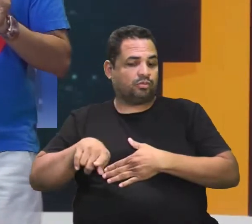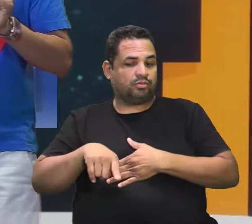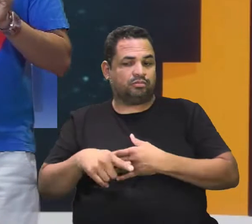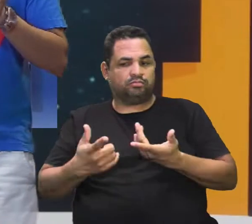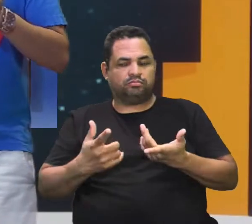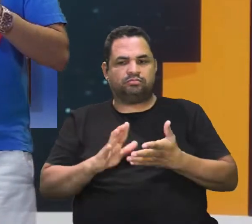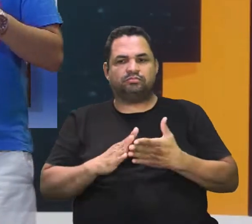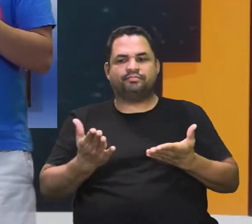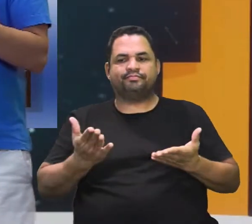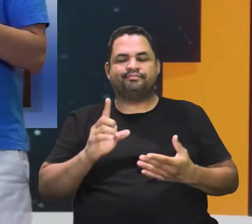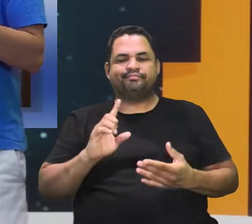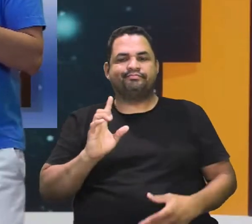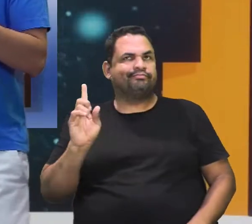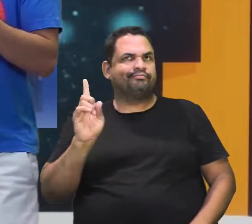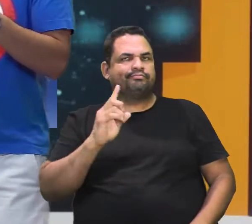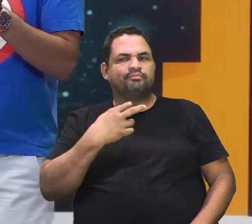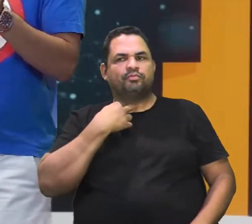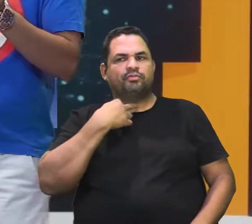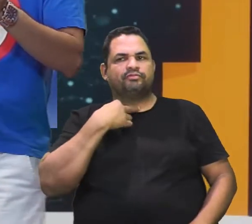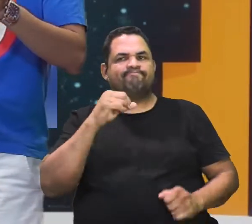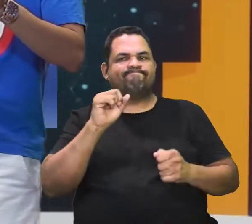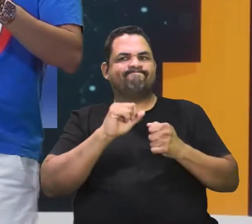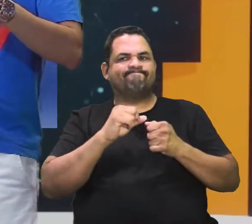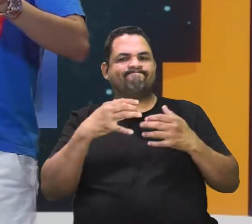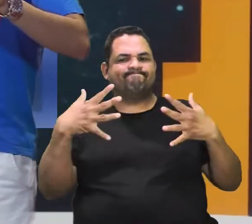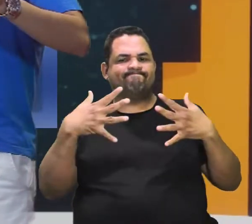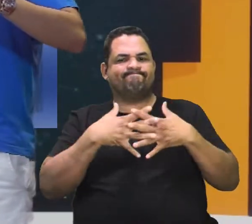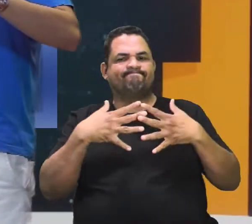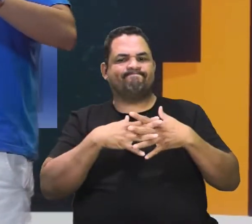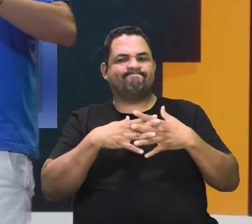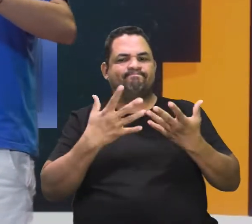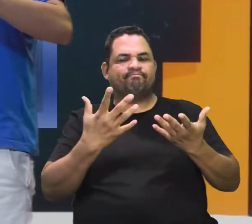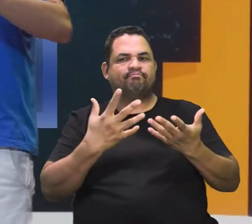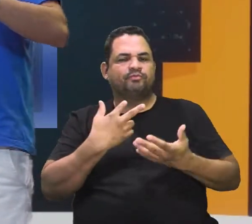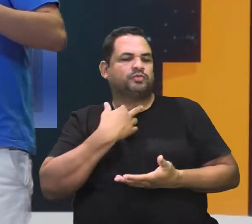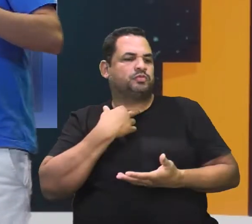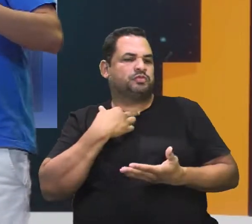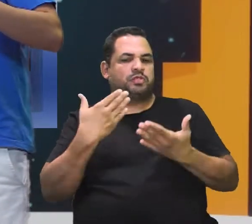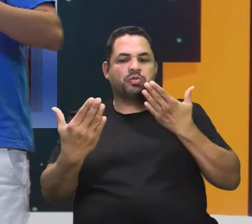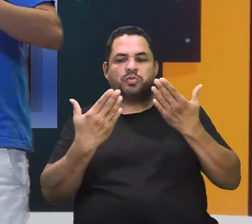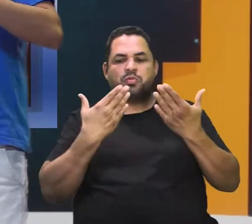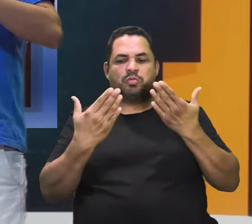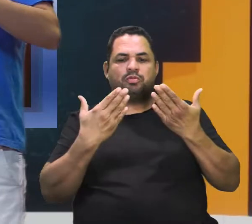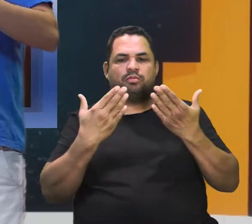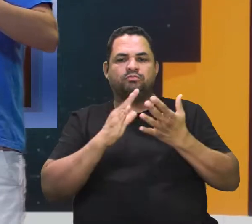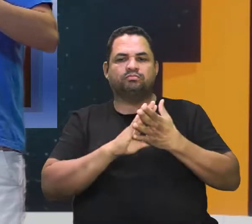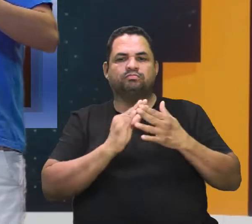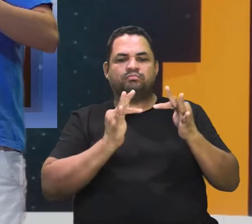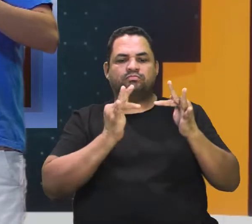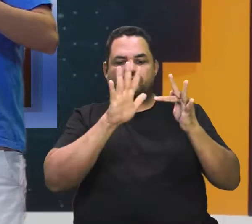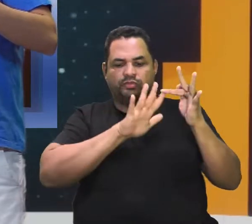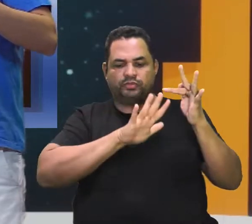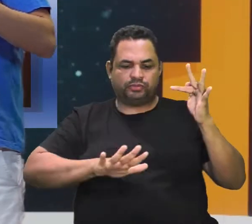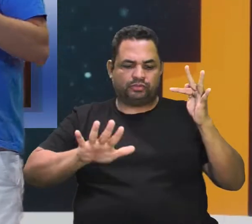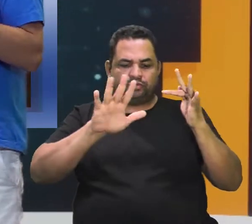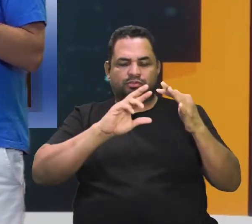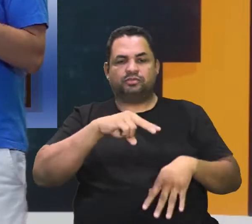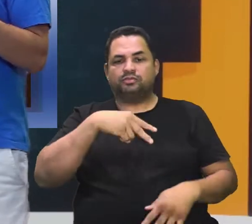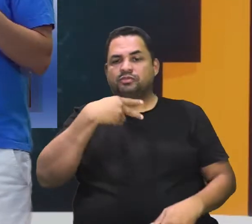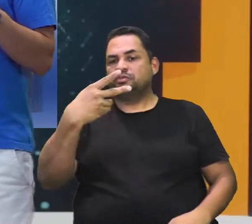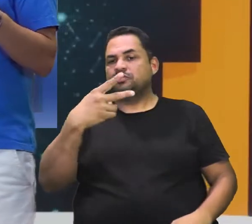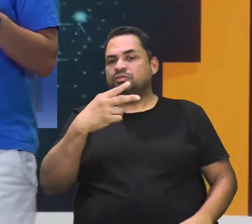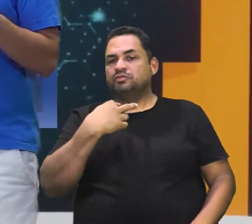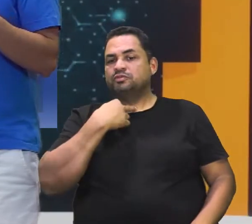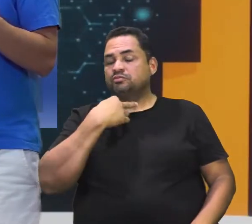Não confunda essa, né? Apesar de nós termos feito a comparação com a função parabólica lá da função do segundo grau, eu